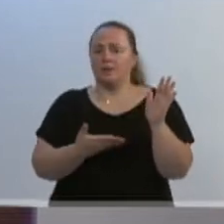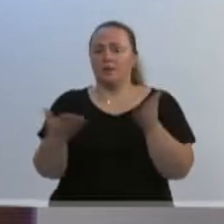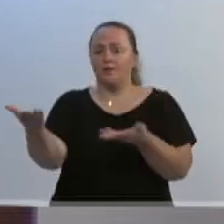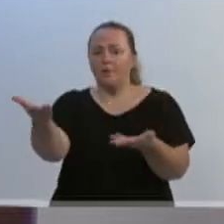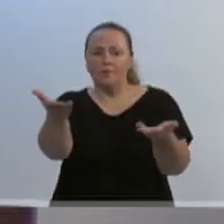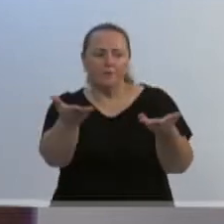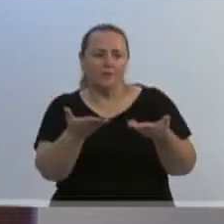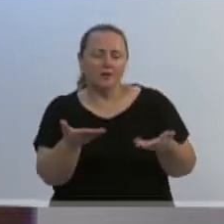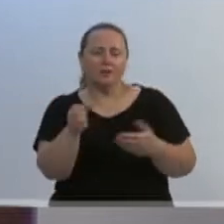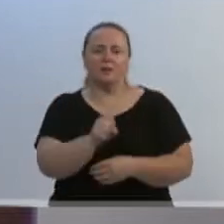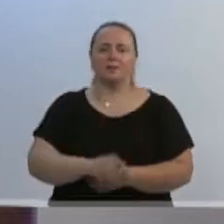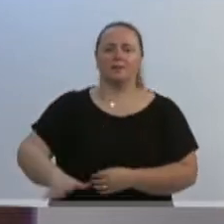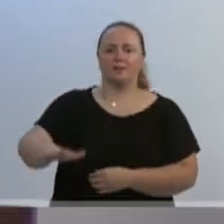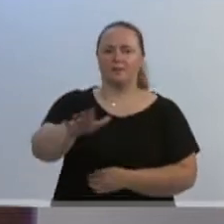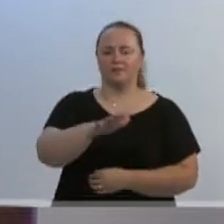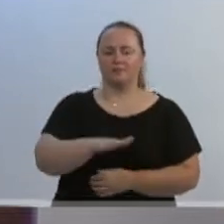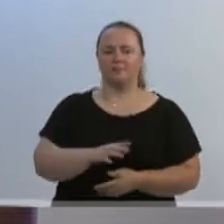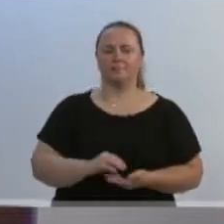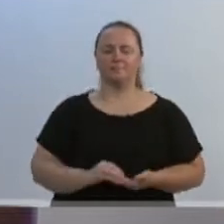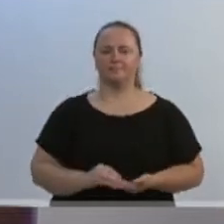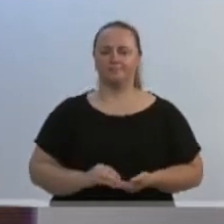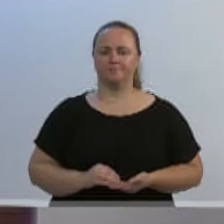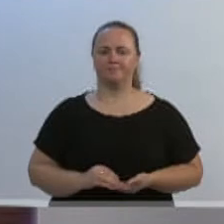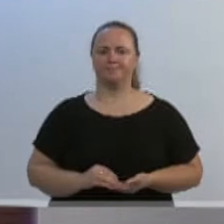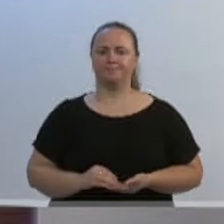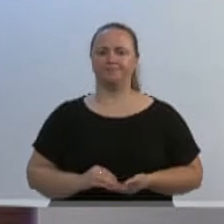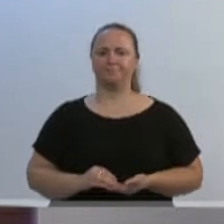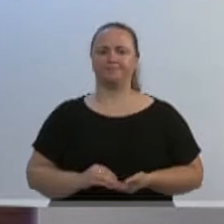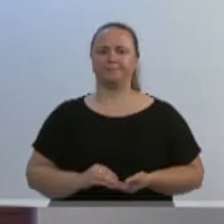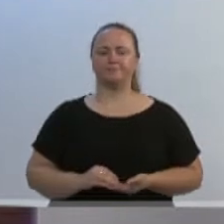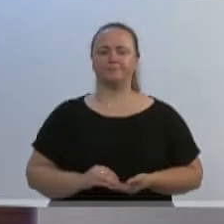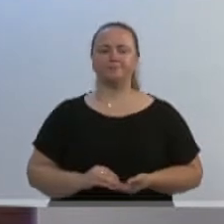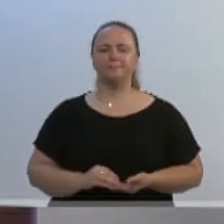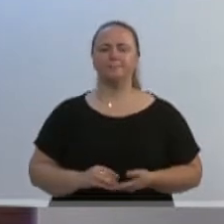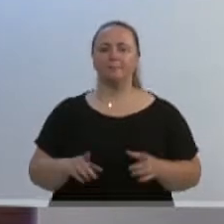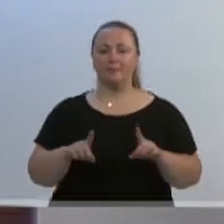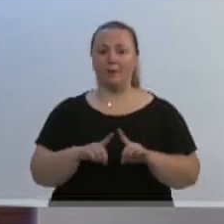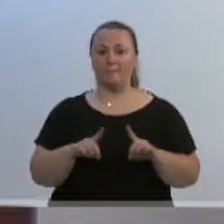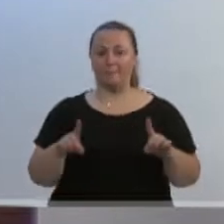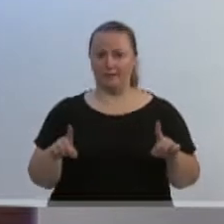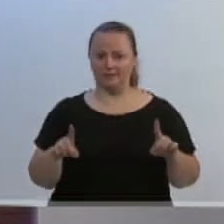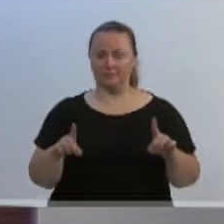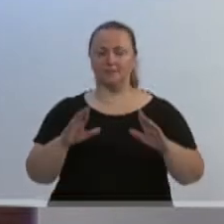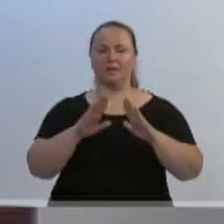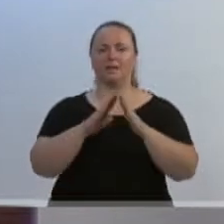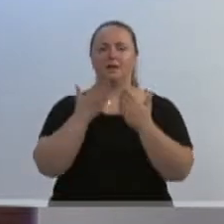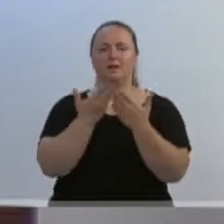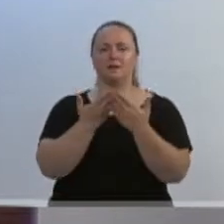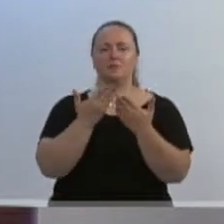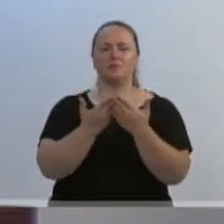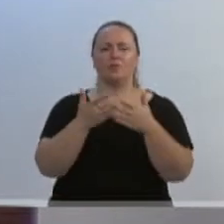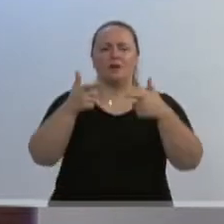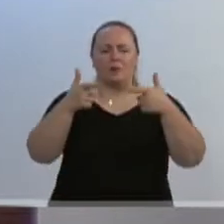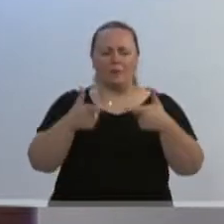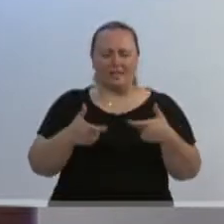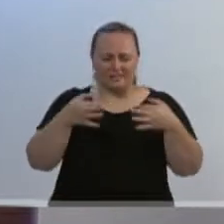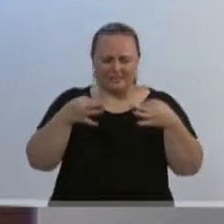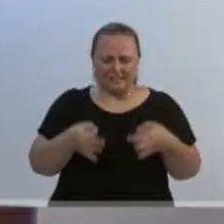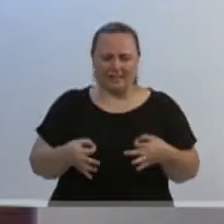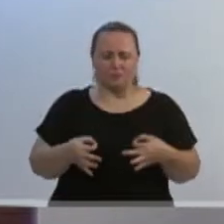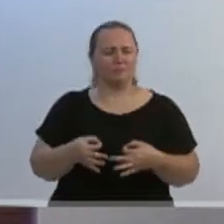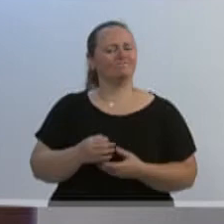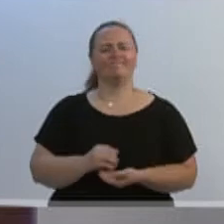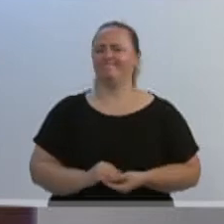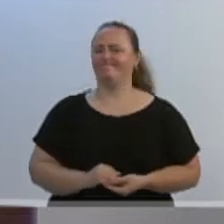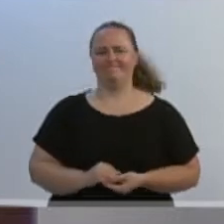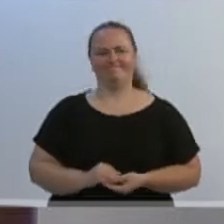a sociedade. Agora, talvez a escola não seja o foro adequado. Quando nós